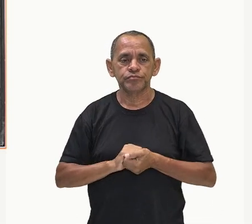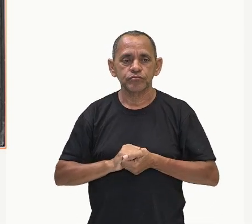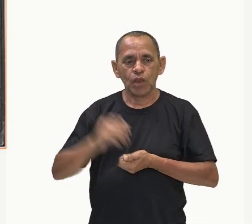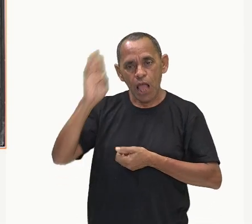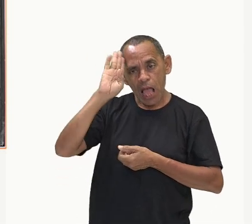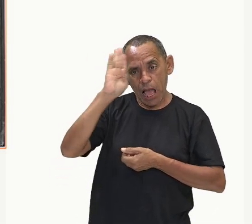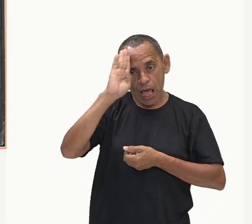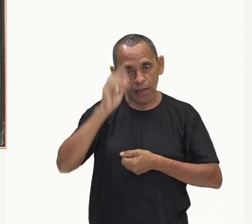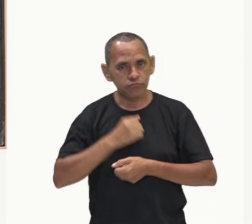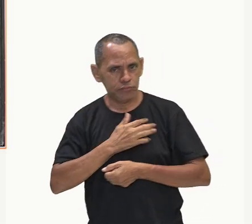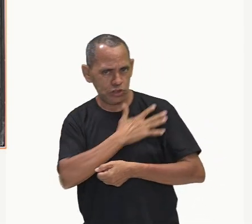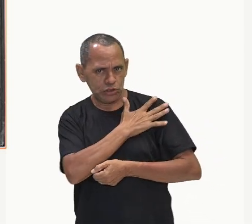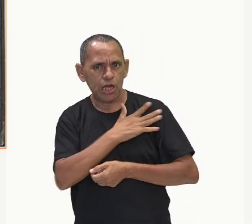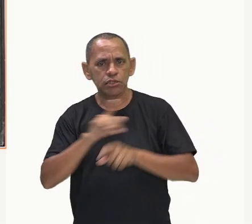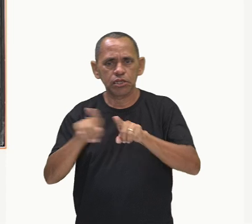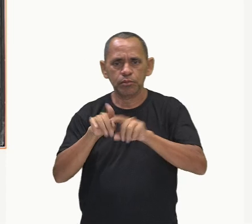Militar,